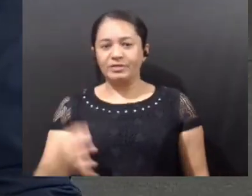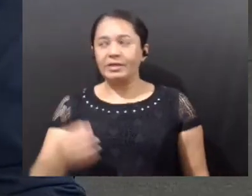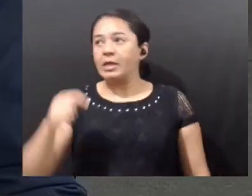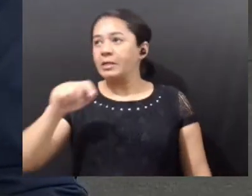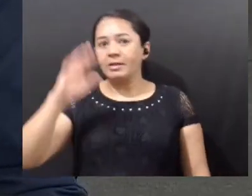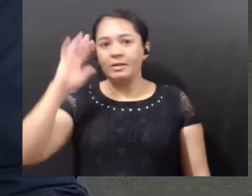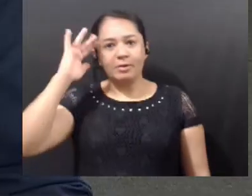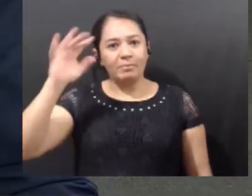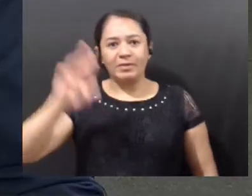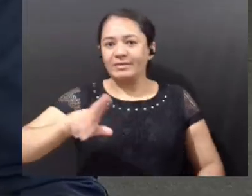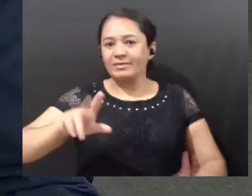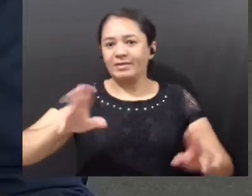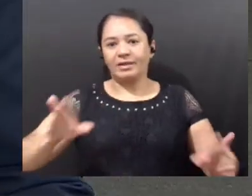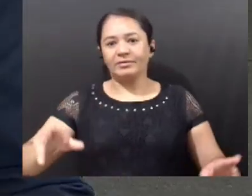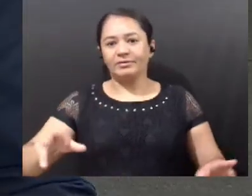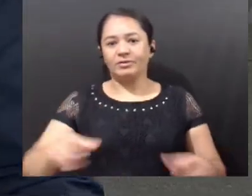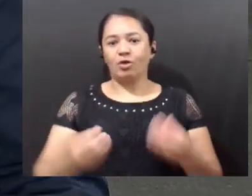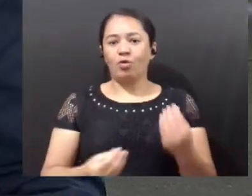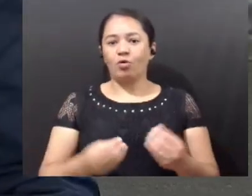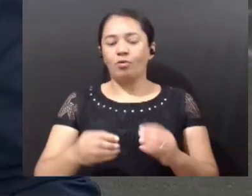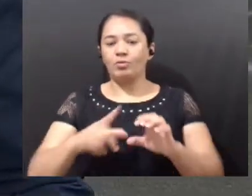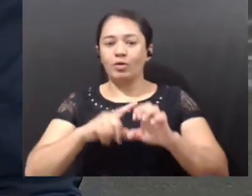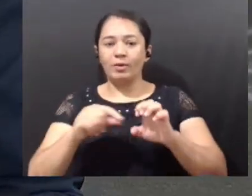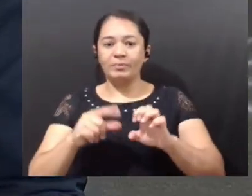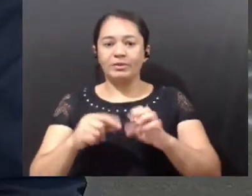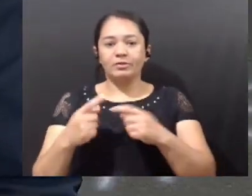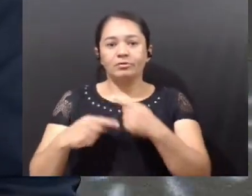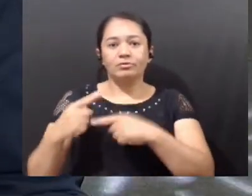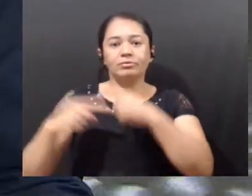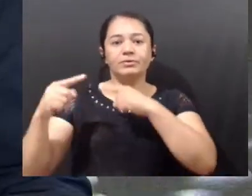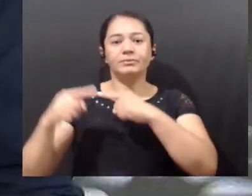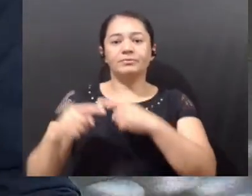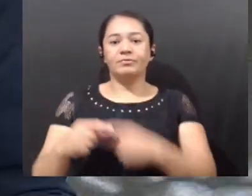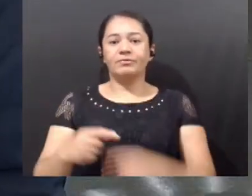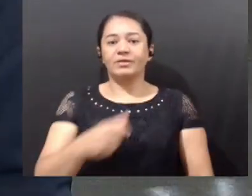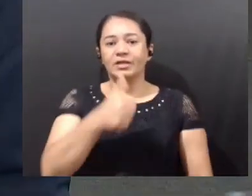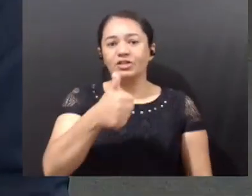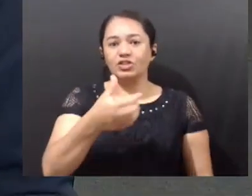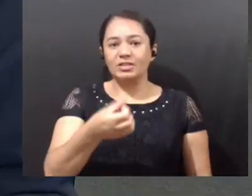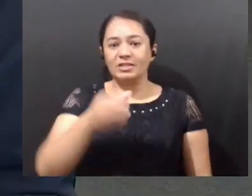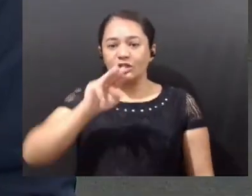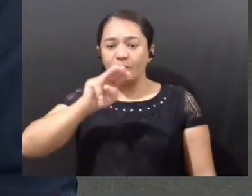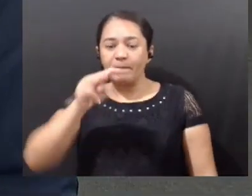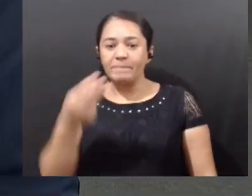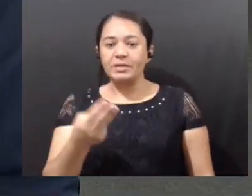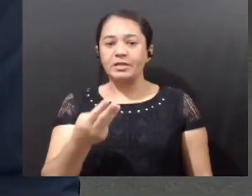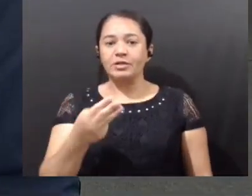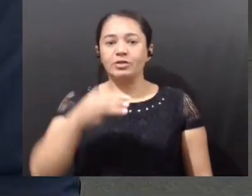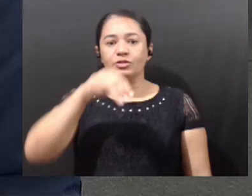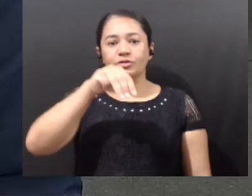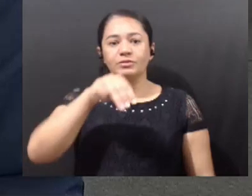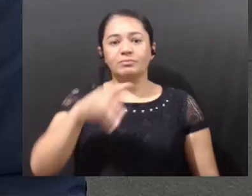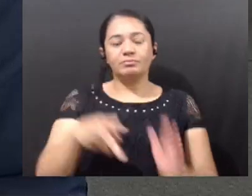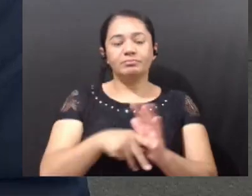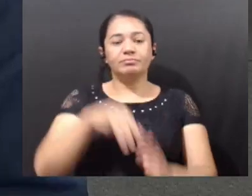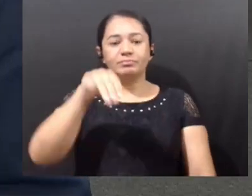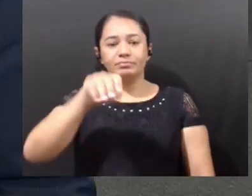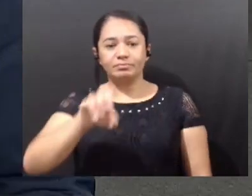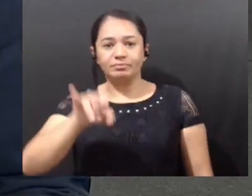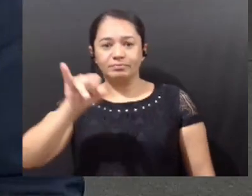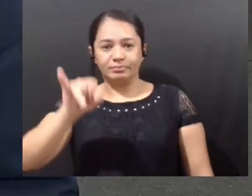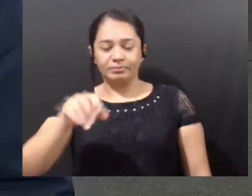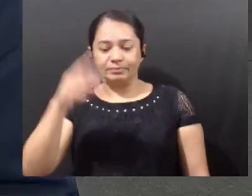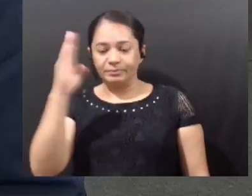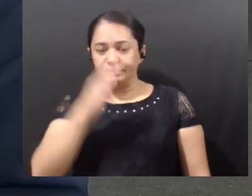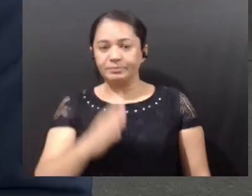que o microempreendedor individual ia tomar no Brasil. São mais de 16 milhões de MEIs no Brasil. Então, a tabela